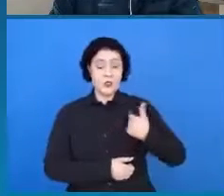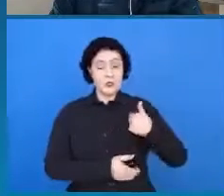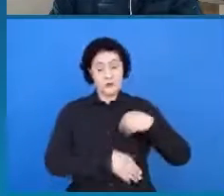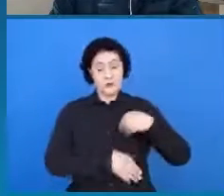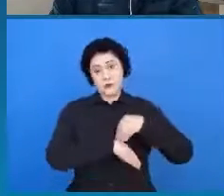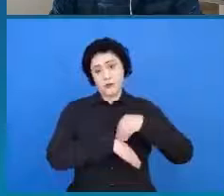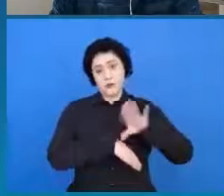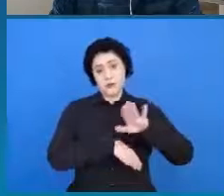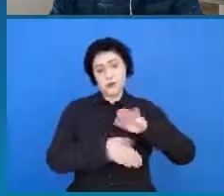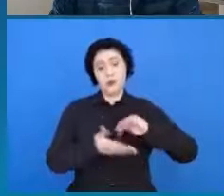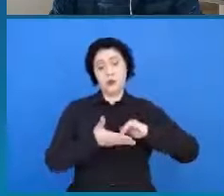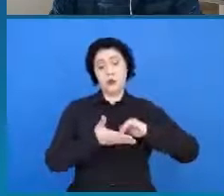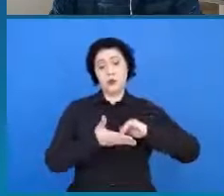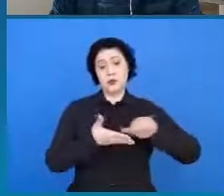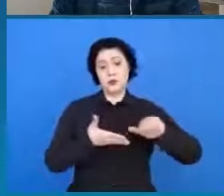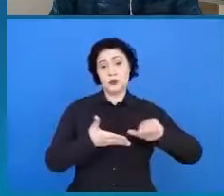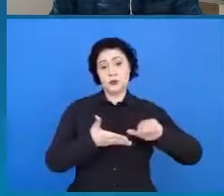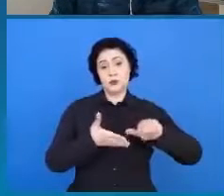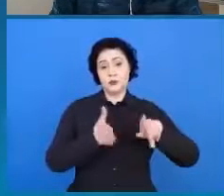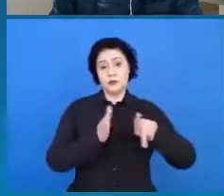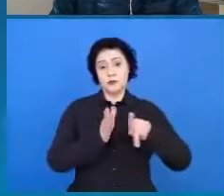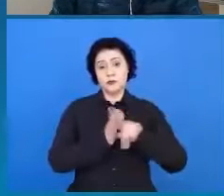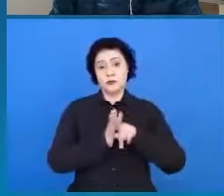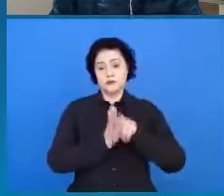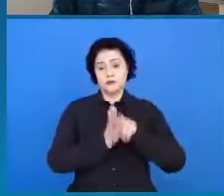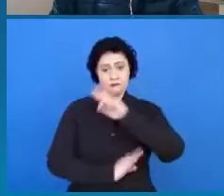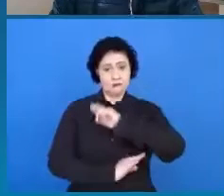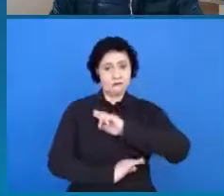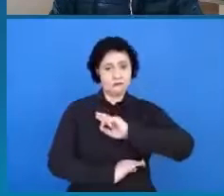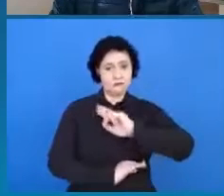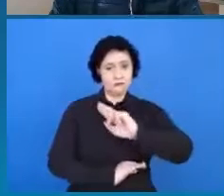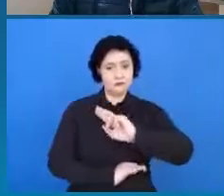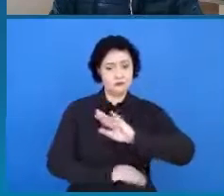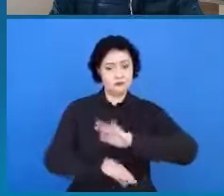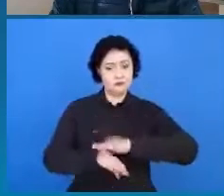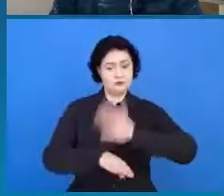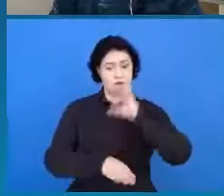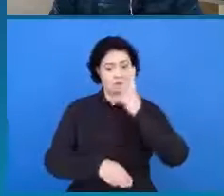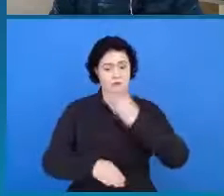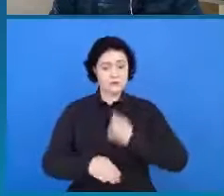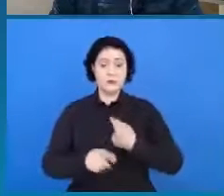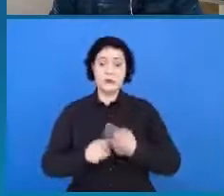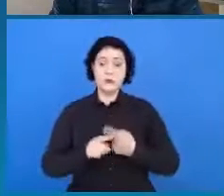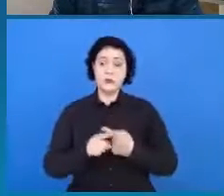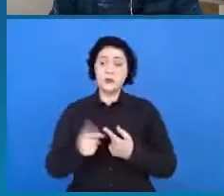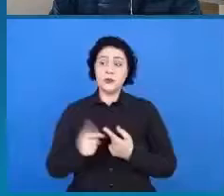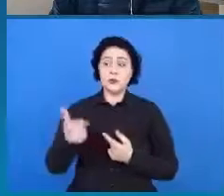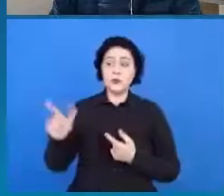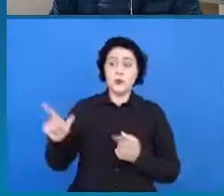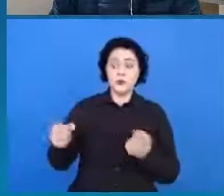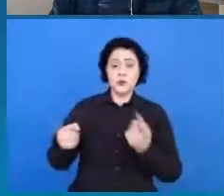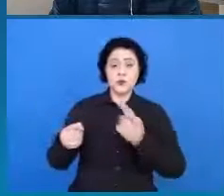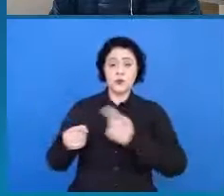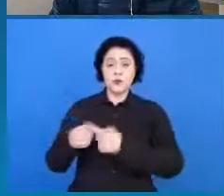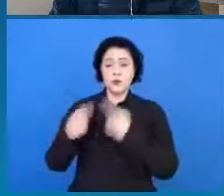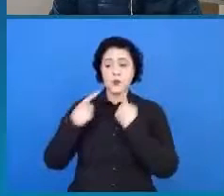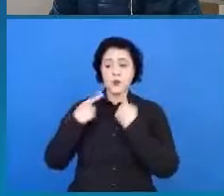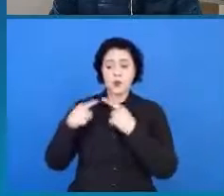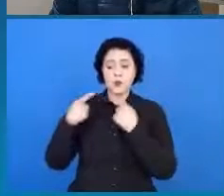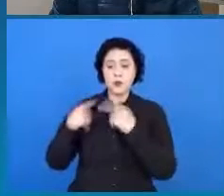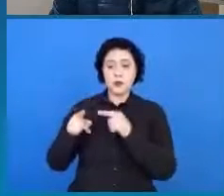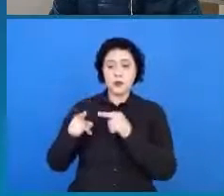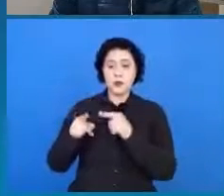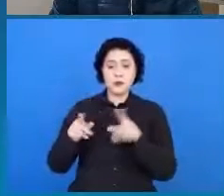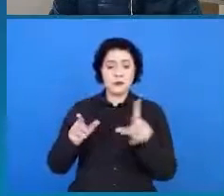recomendo a você que tire do ar esse programa aí religioso porque um dos outros sócios está reclamando e a rádio não